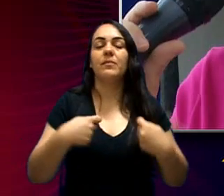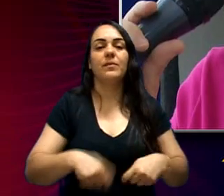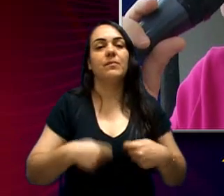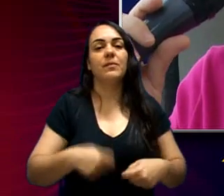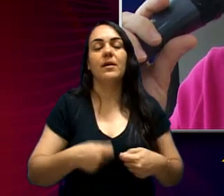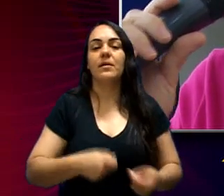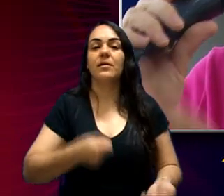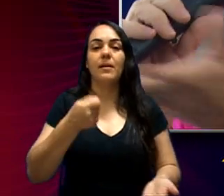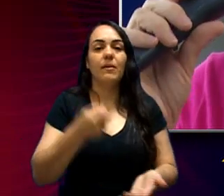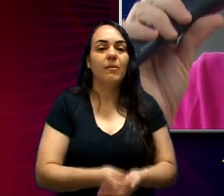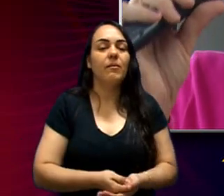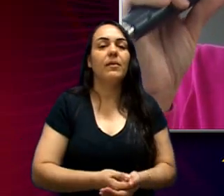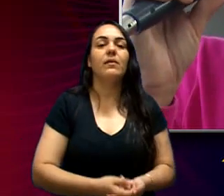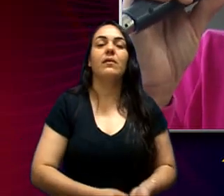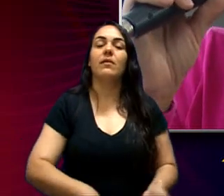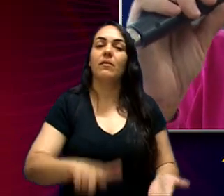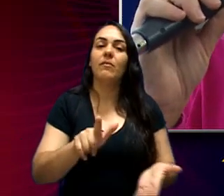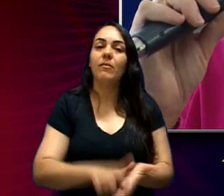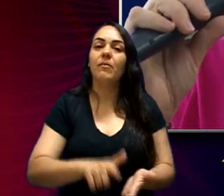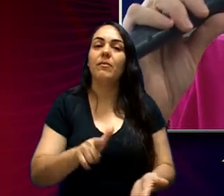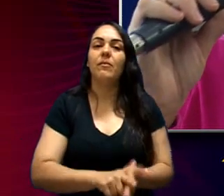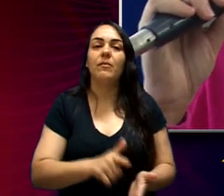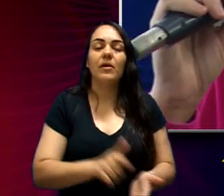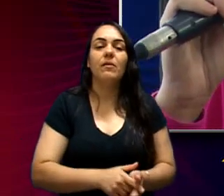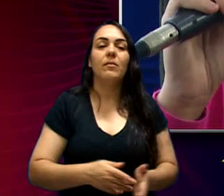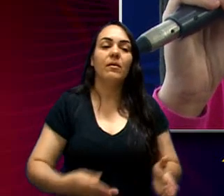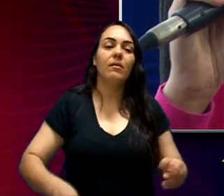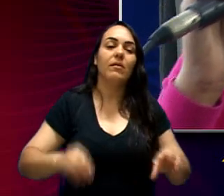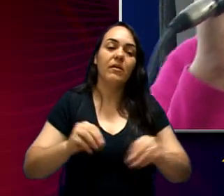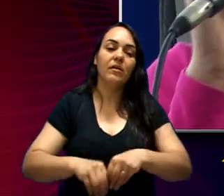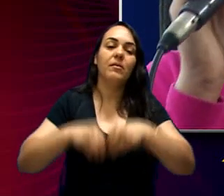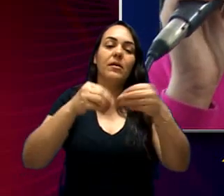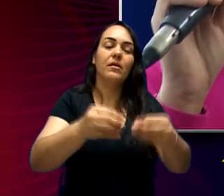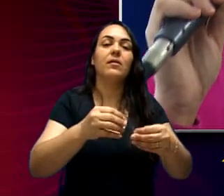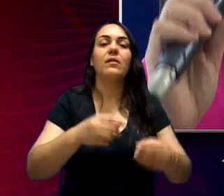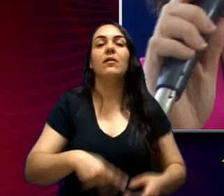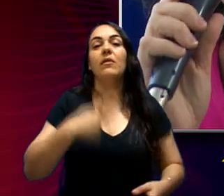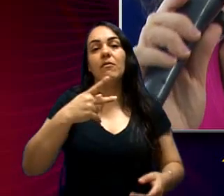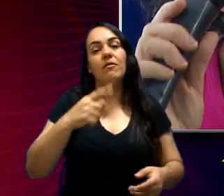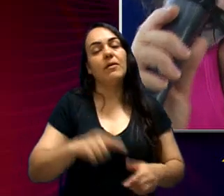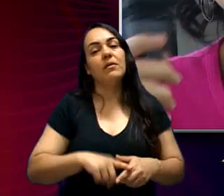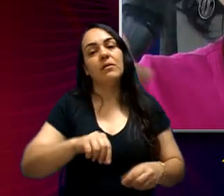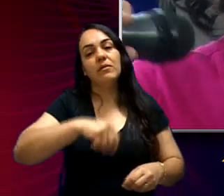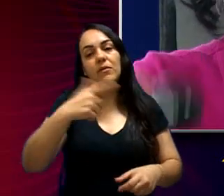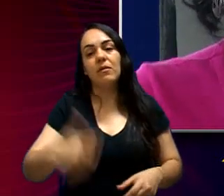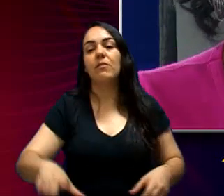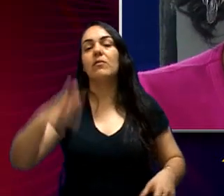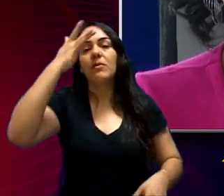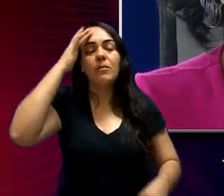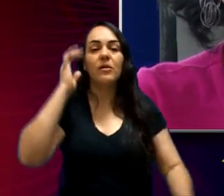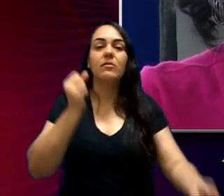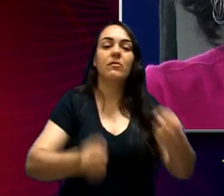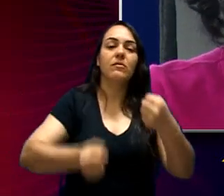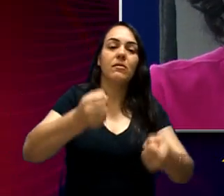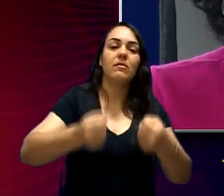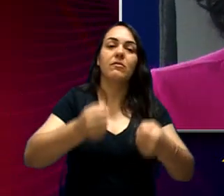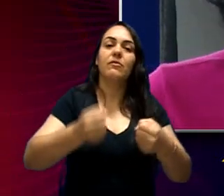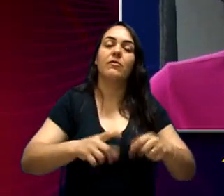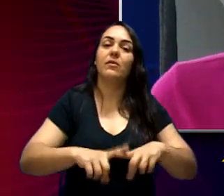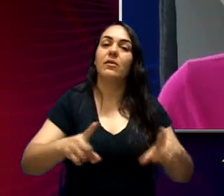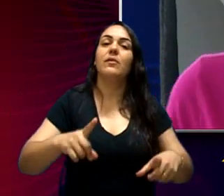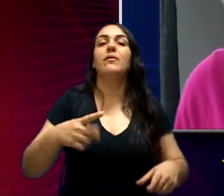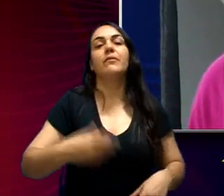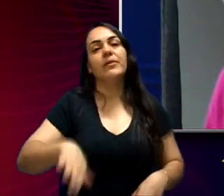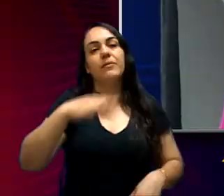eu vou pessoalmente então, agora, lá... Agora, quem está indicando agora, um outro condutor precisa. Por quê? Porque a pessoa pode estar morta já há algum